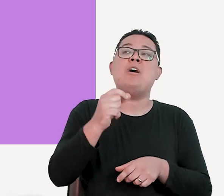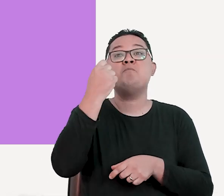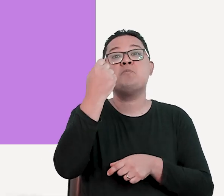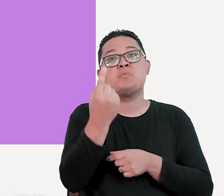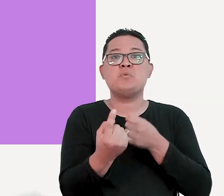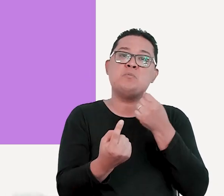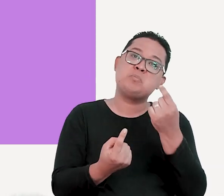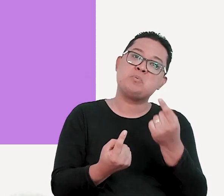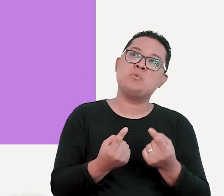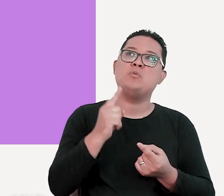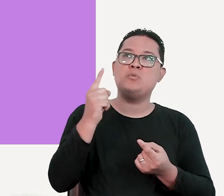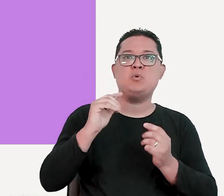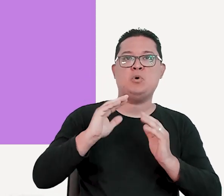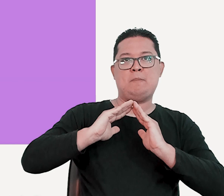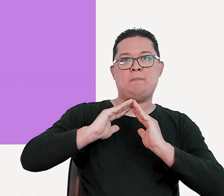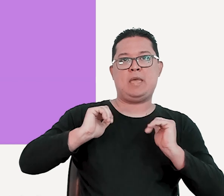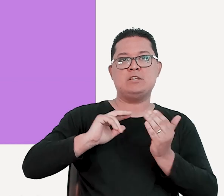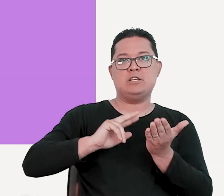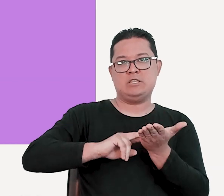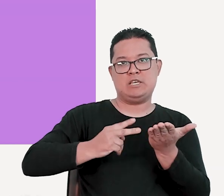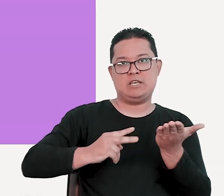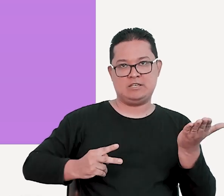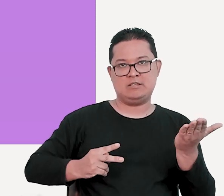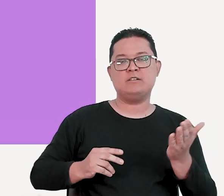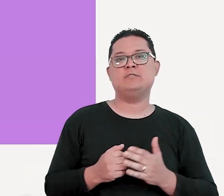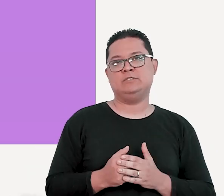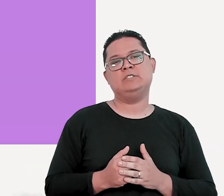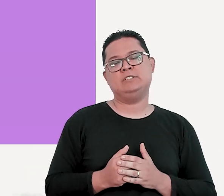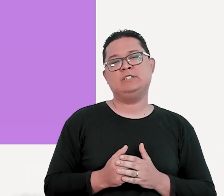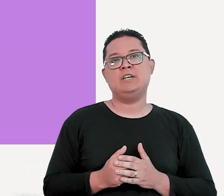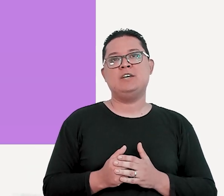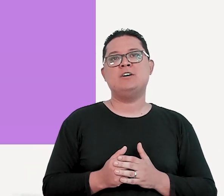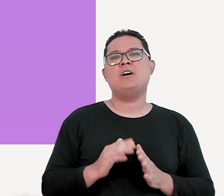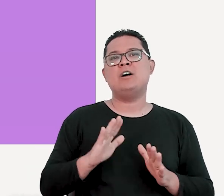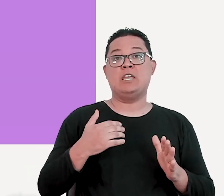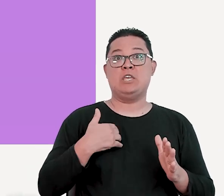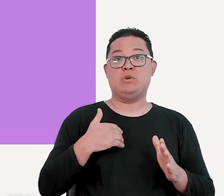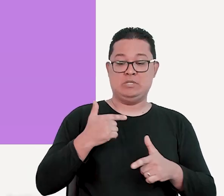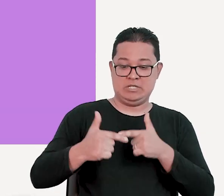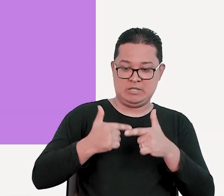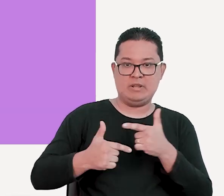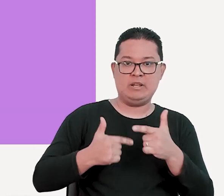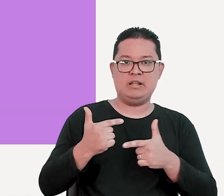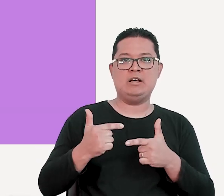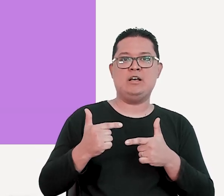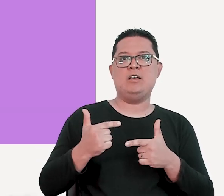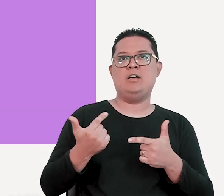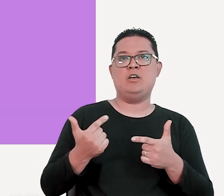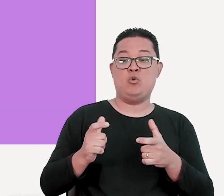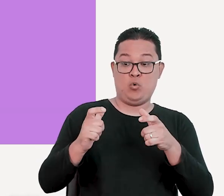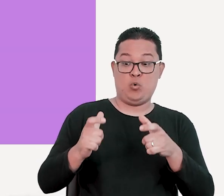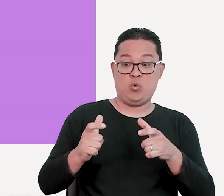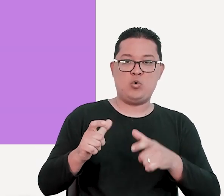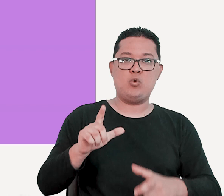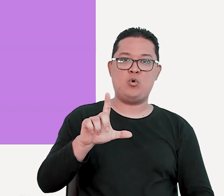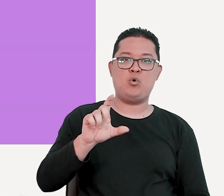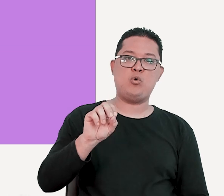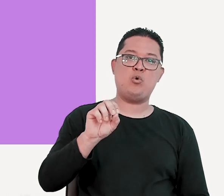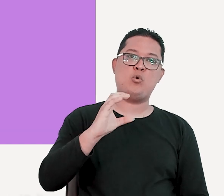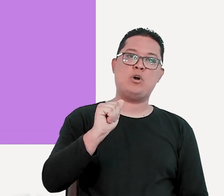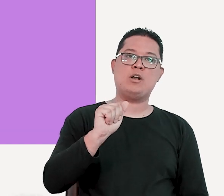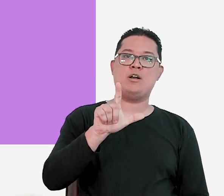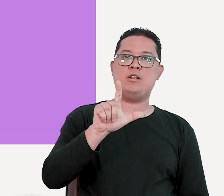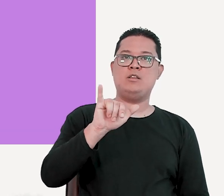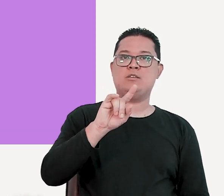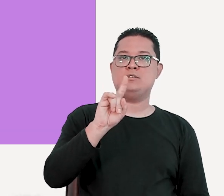não trabalho com localization ou localização, eu não trabalho com isso. Mas eu faço muito, às vezes, tem